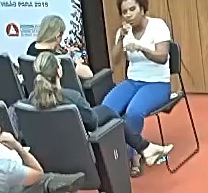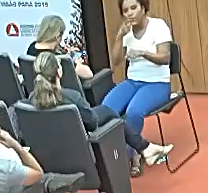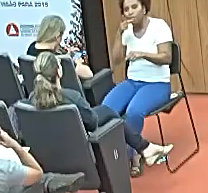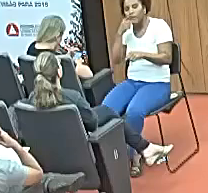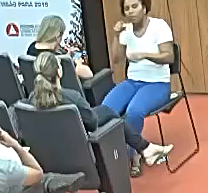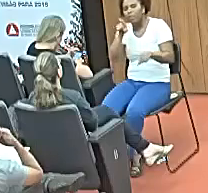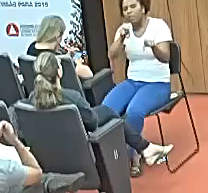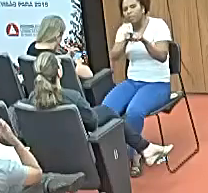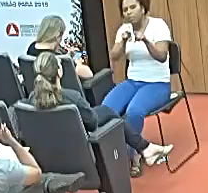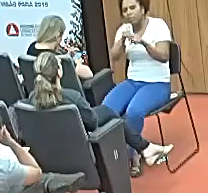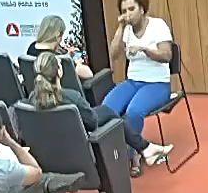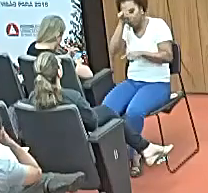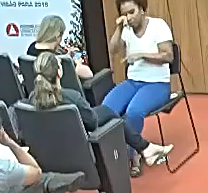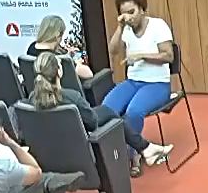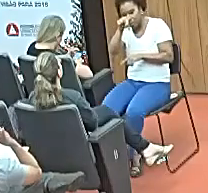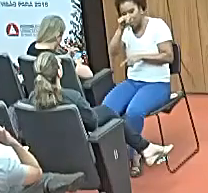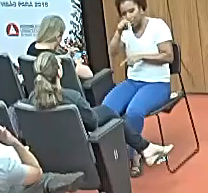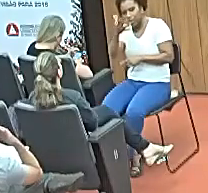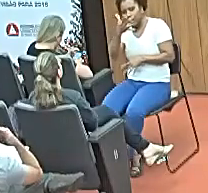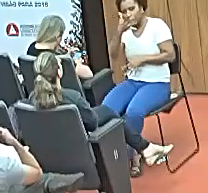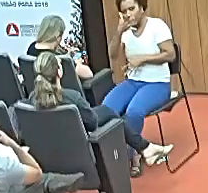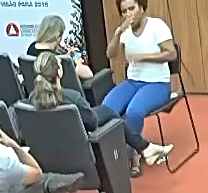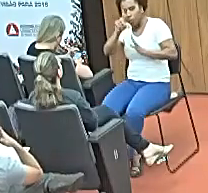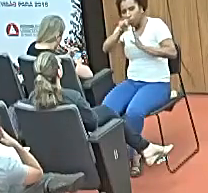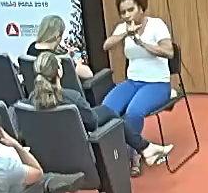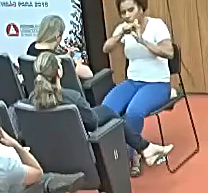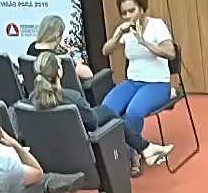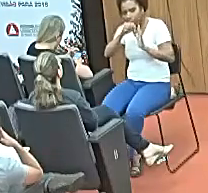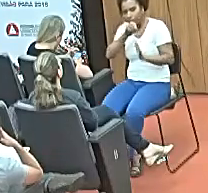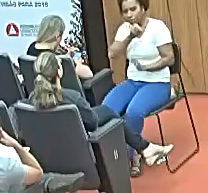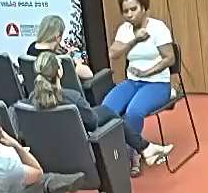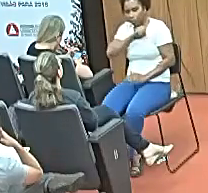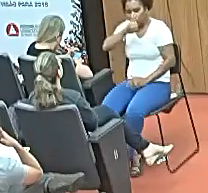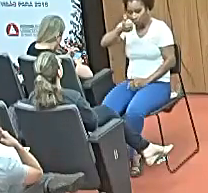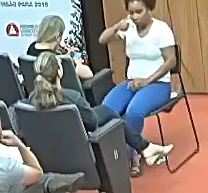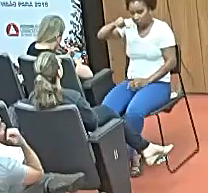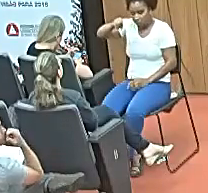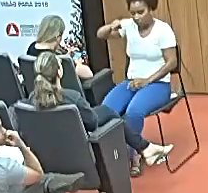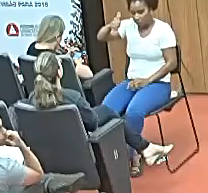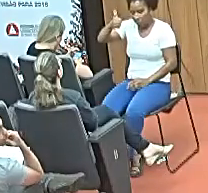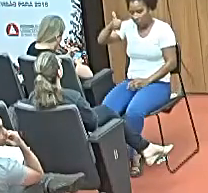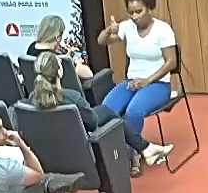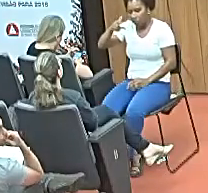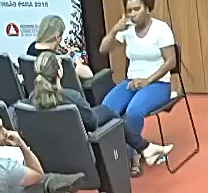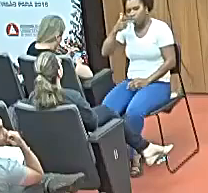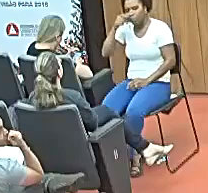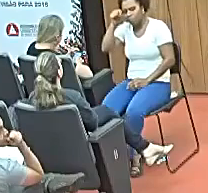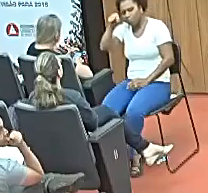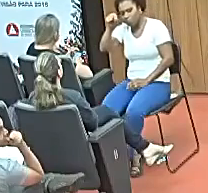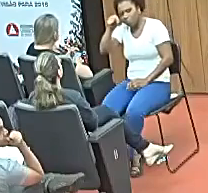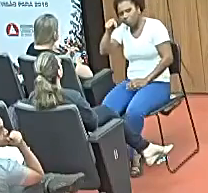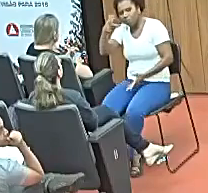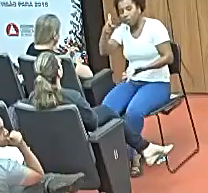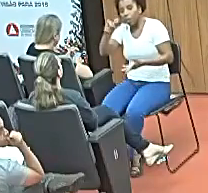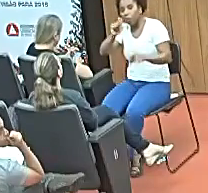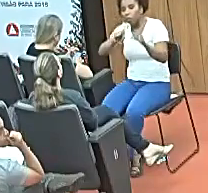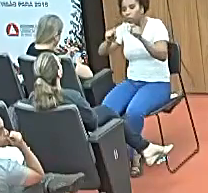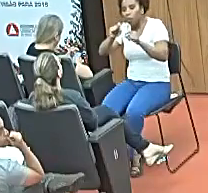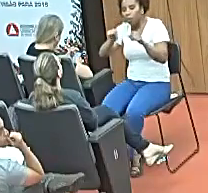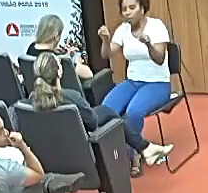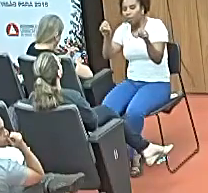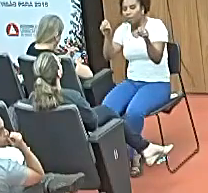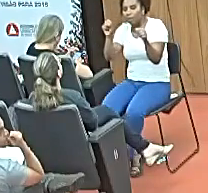melhoria da qualidade ambiental destinado ao apoio às organizações de catadores de material reciclado